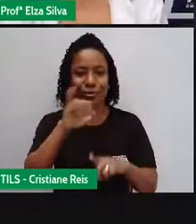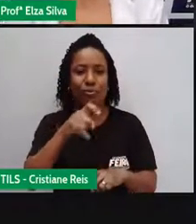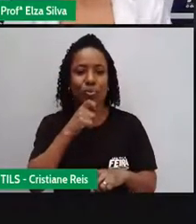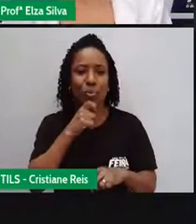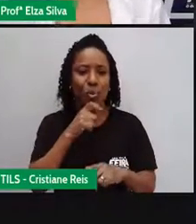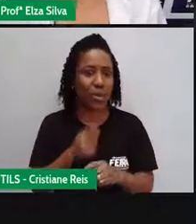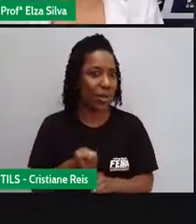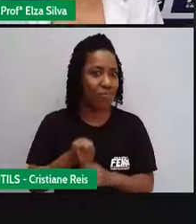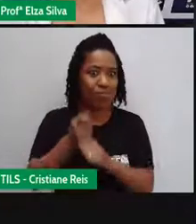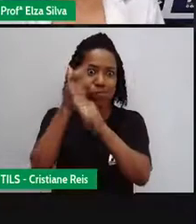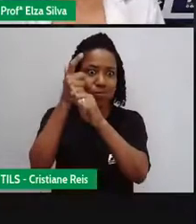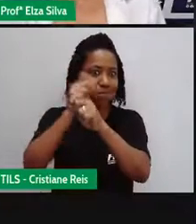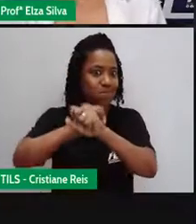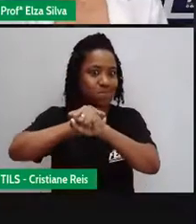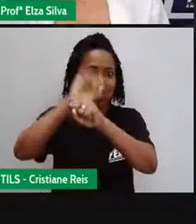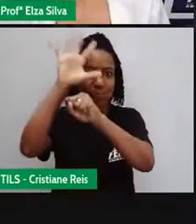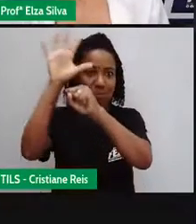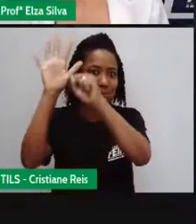Mas alguns